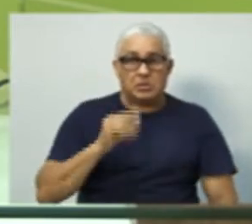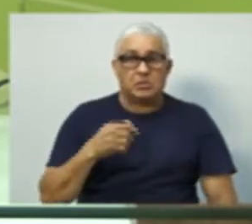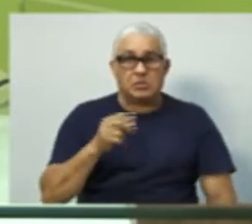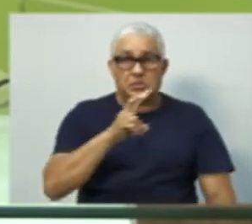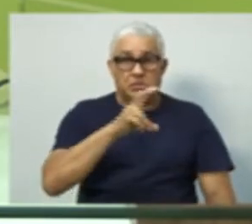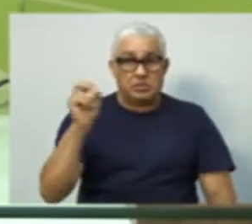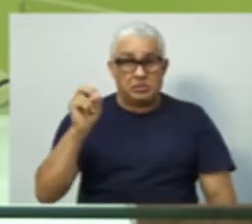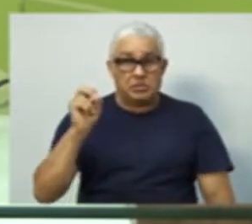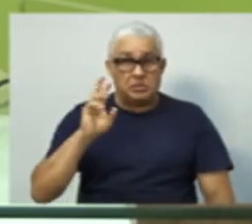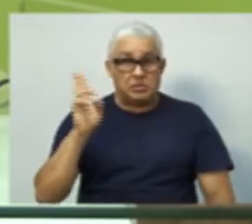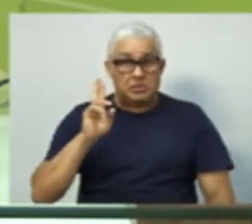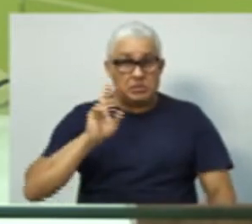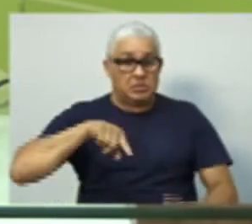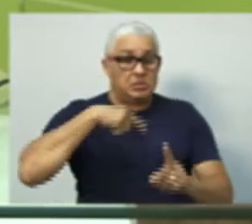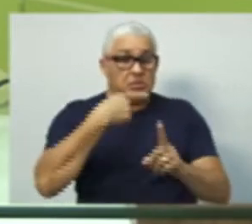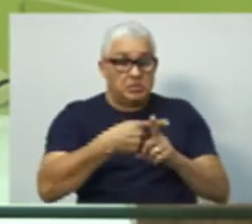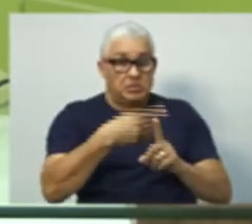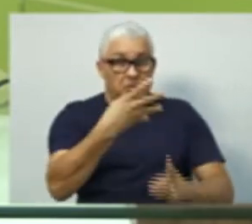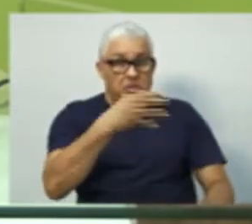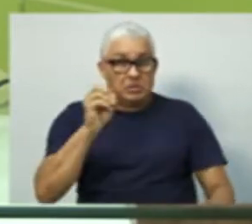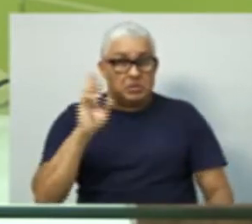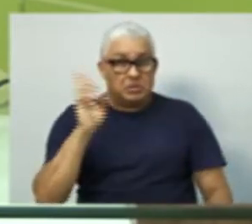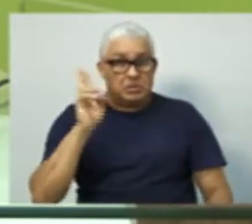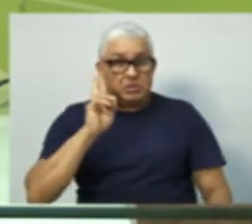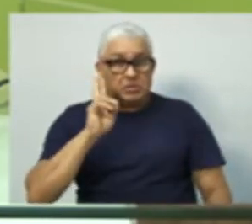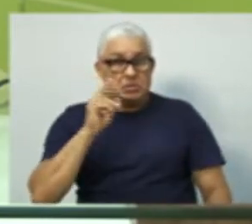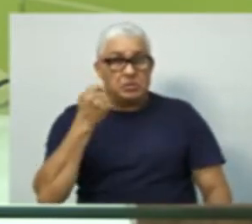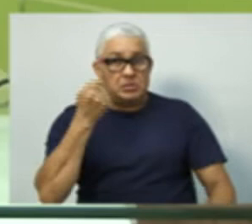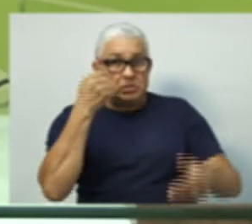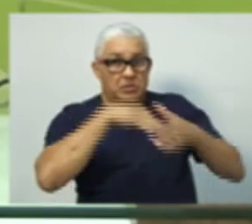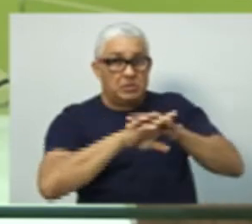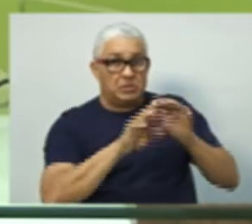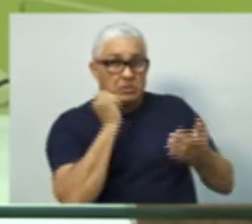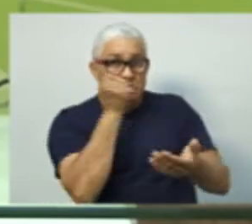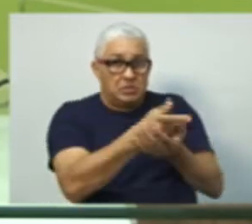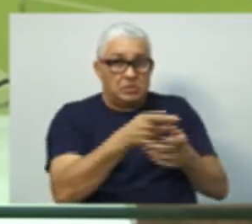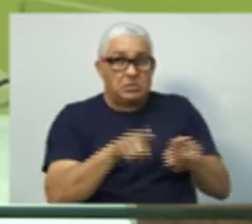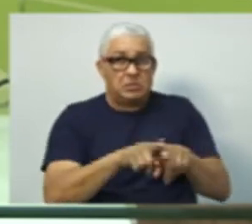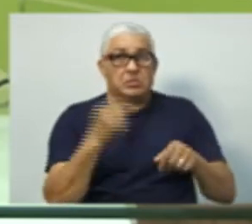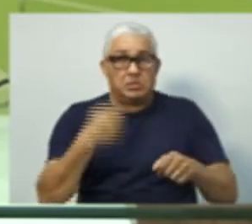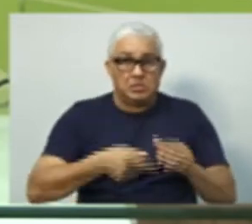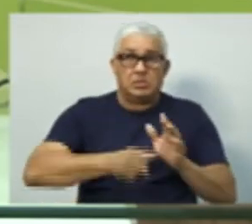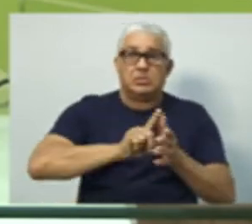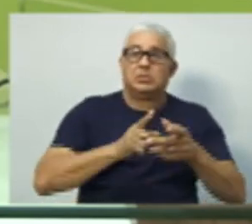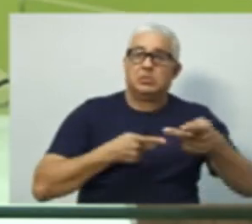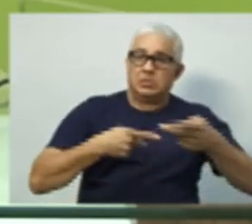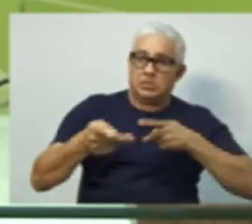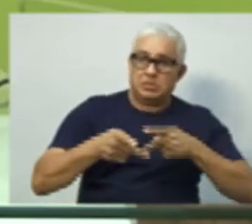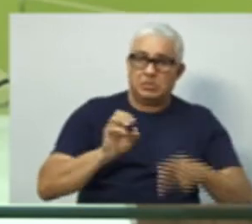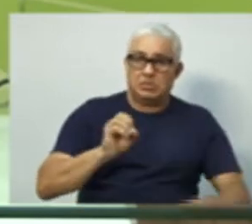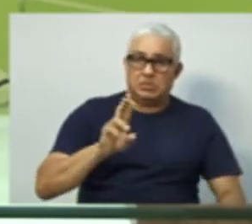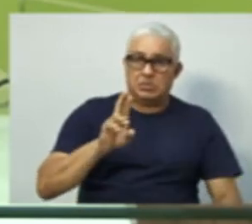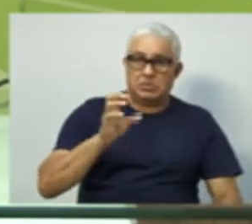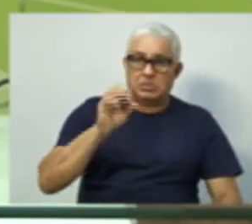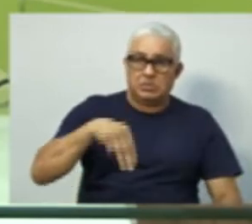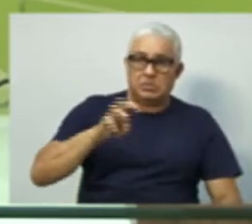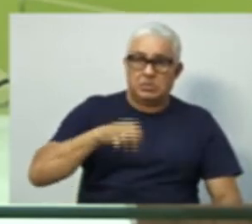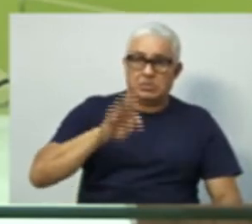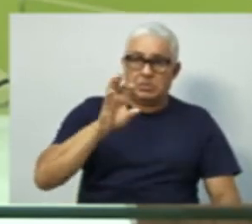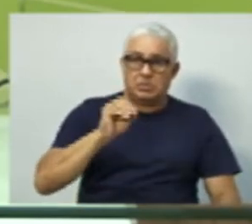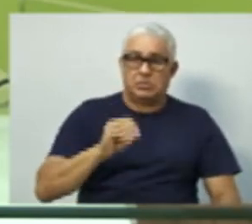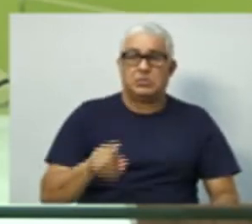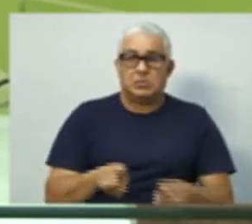a minha produção está crescendo, minhas vendas estão crescendo, elas estão ampliando, estão